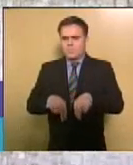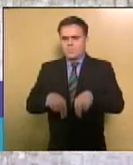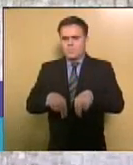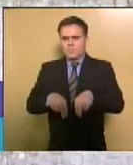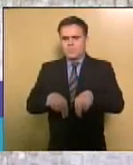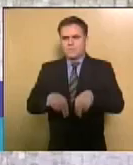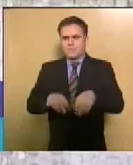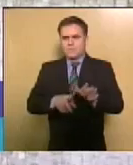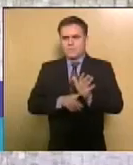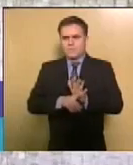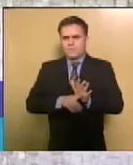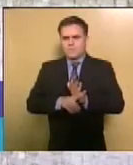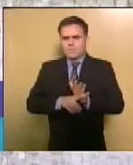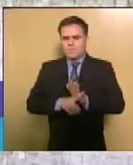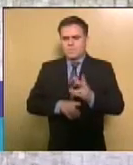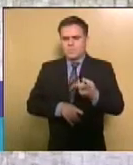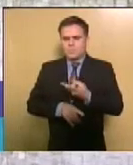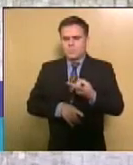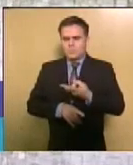na